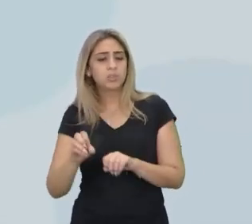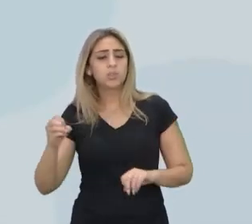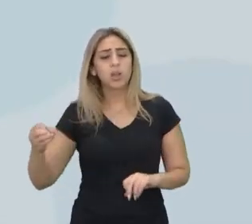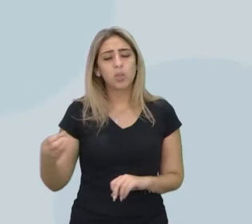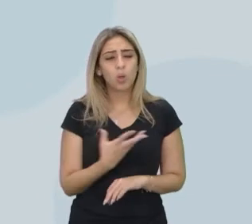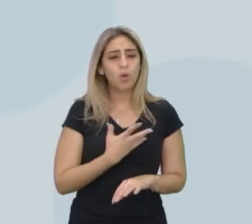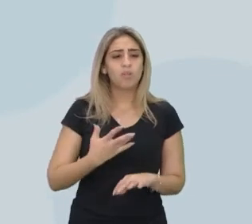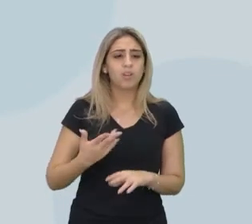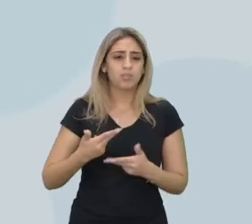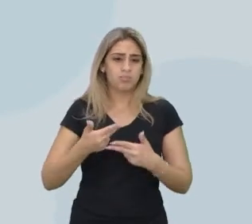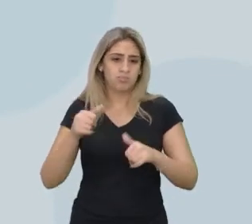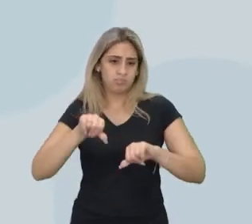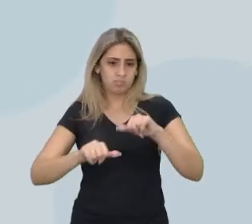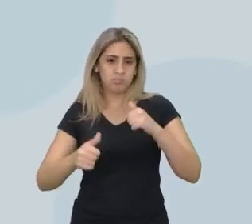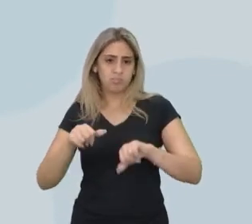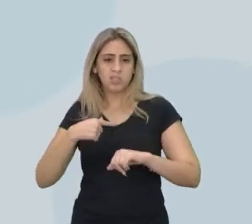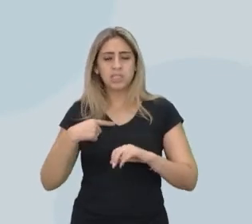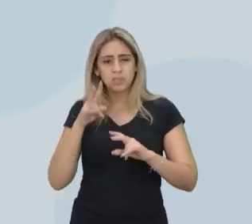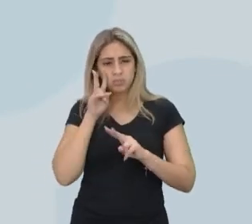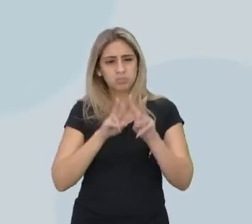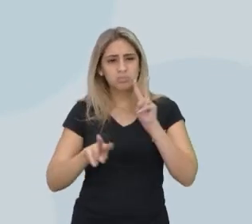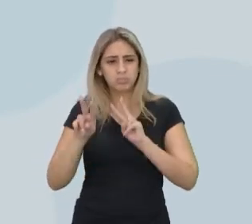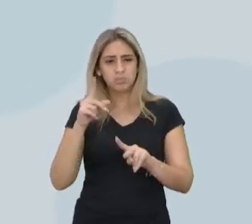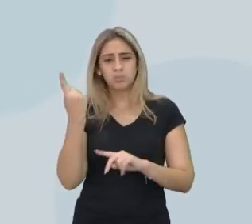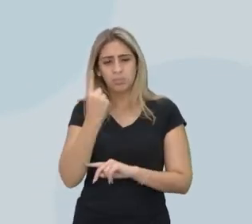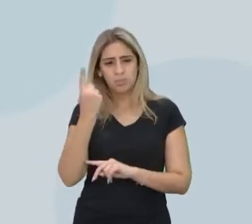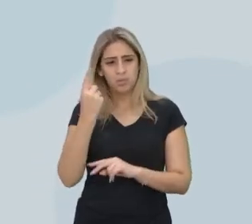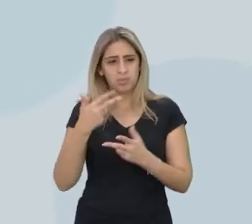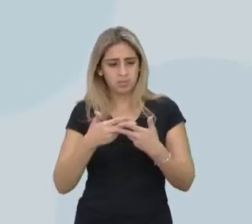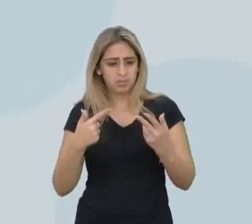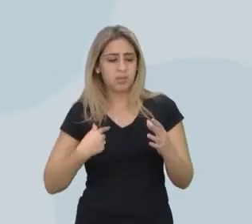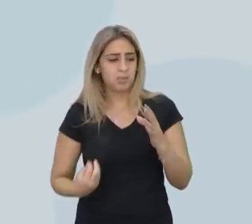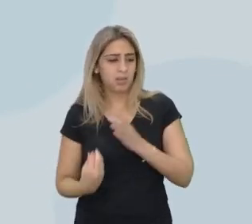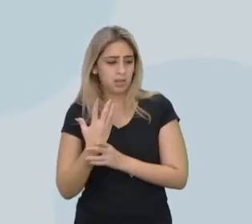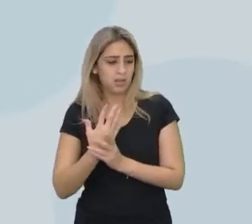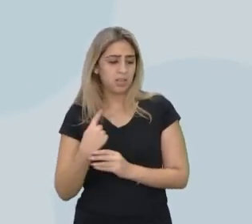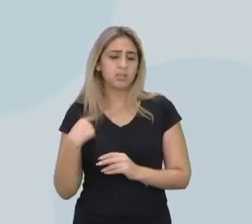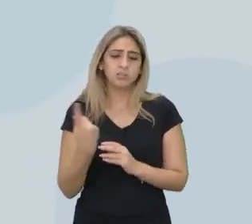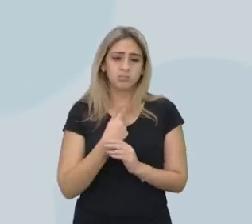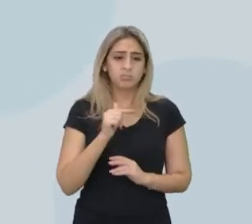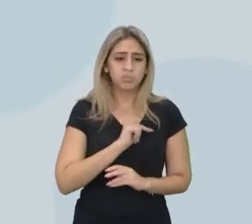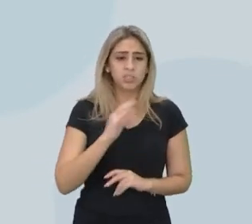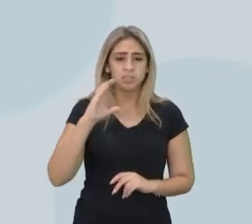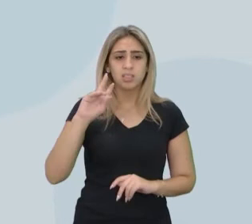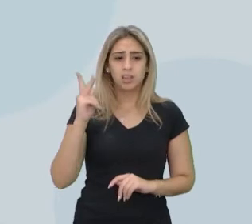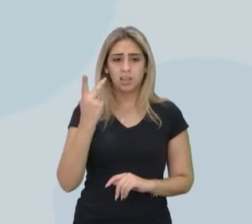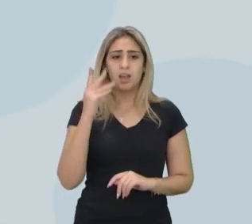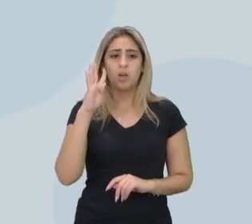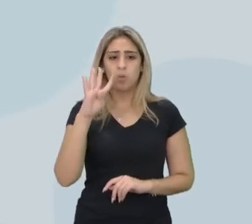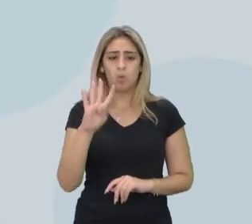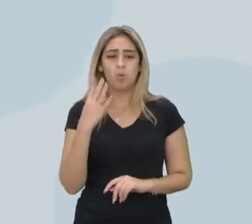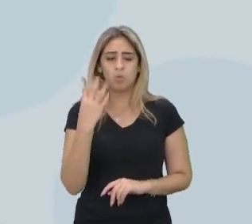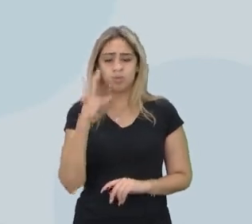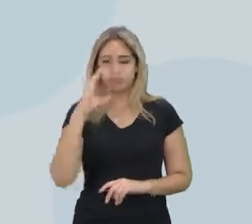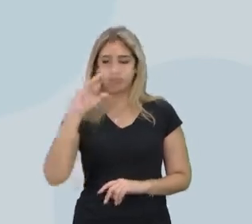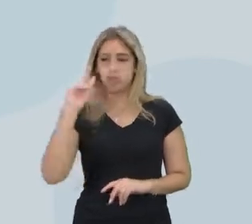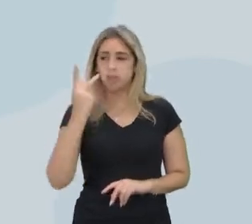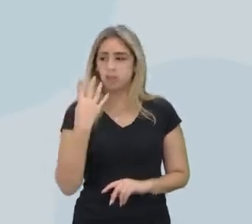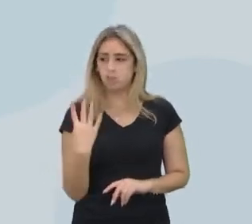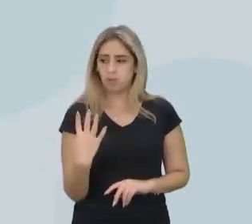nova substância. Se eu observar a primeira reação que aparece, que a gente tem o CH4, o que é esse